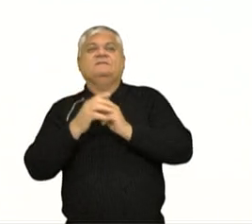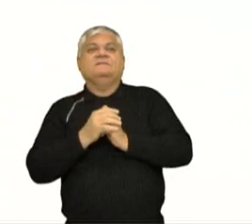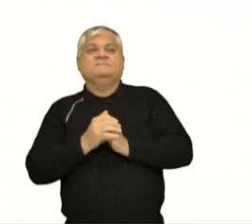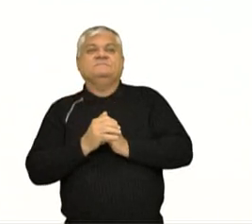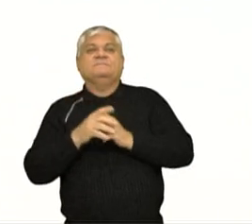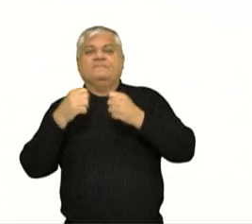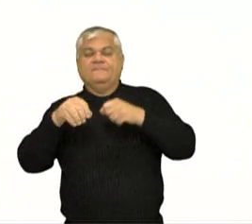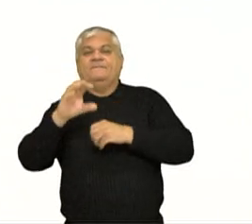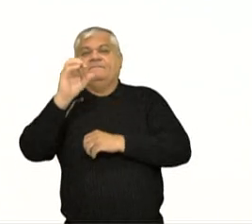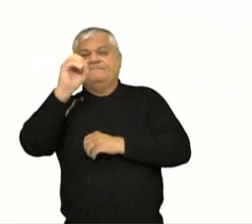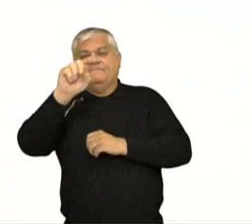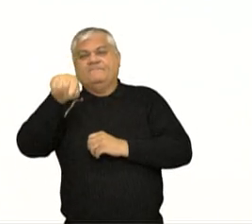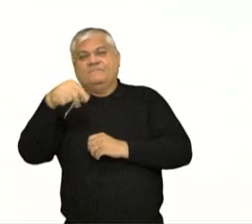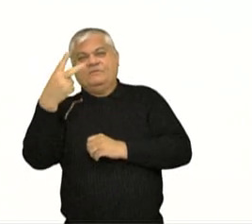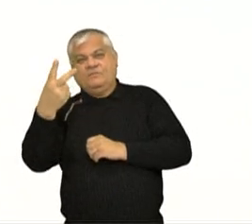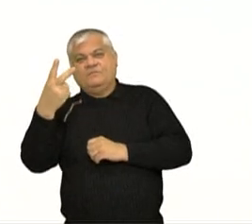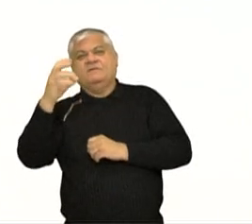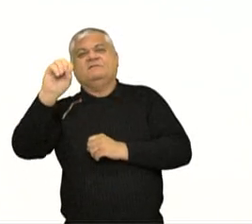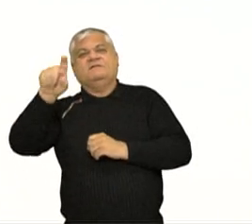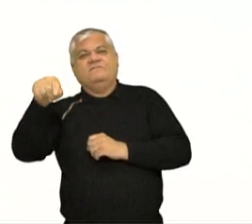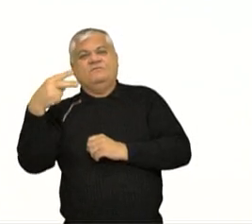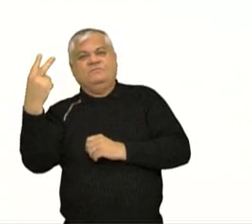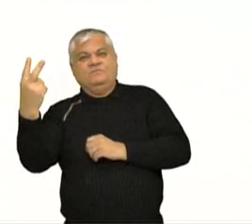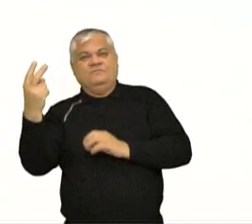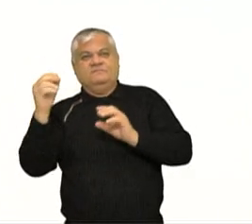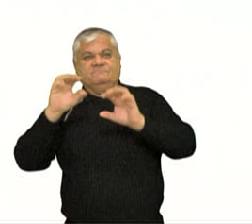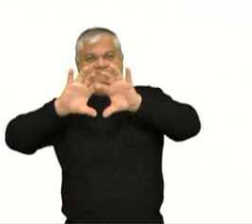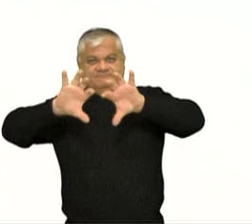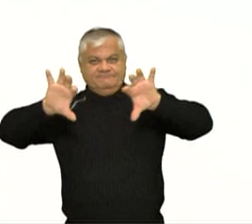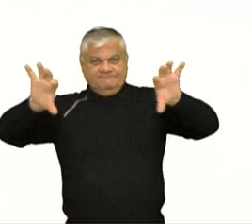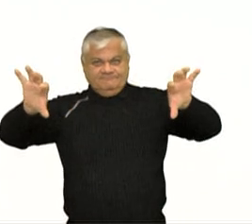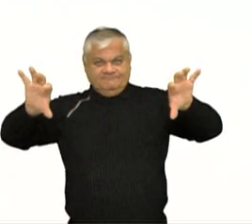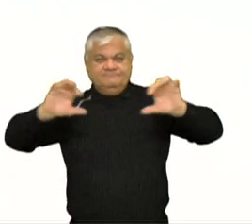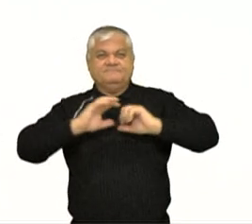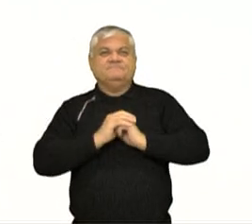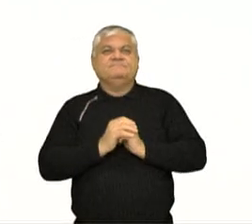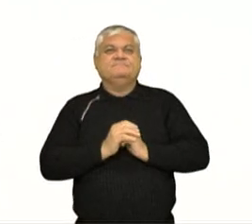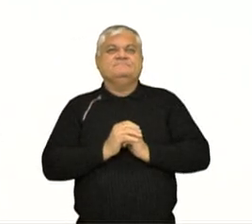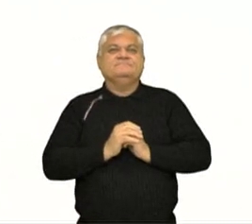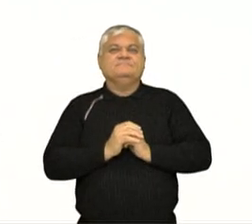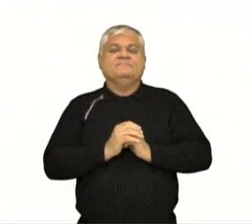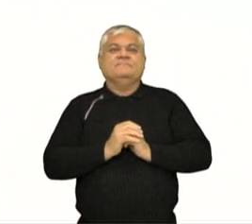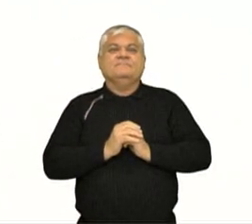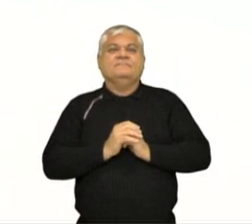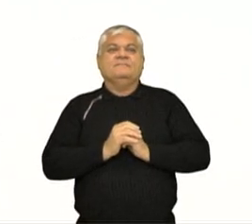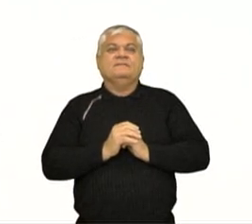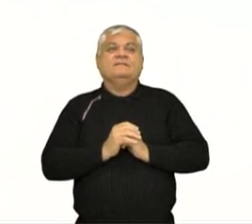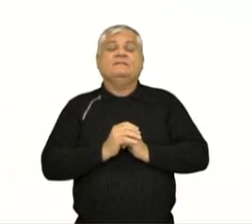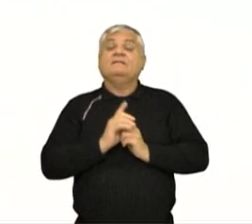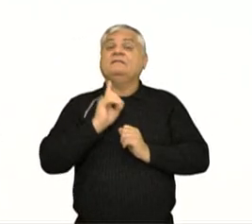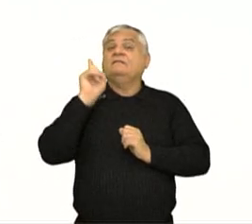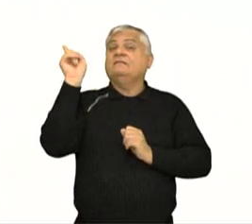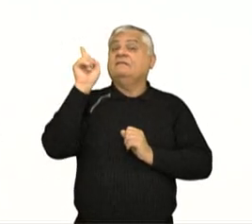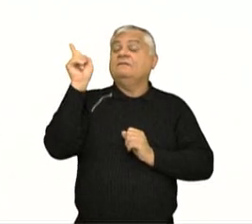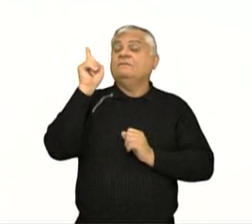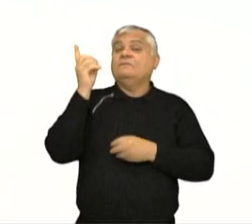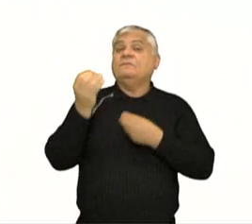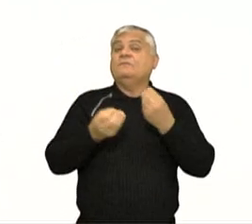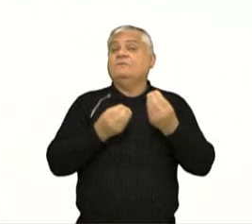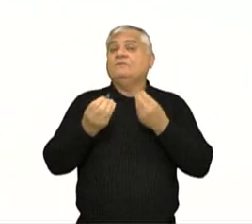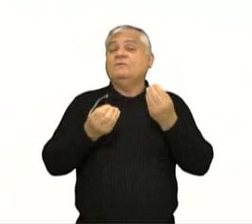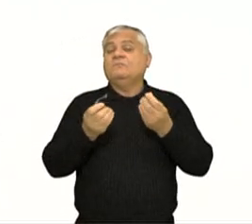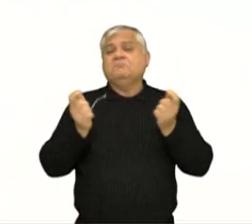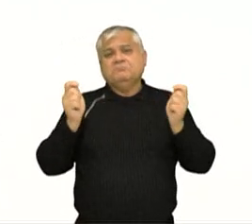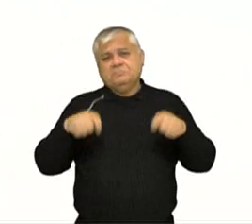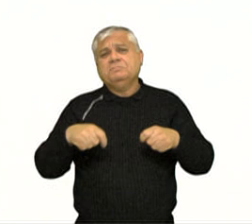Então, eu repeti 2 vezes, ok? Bom, nesse caso, eu poderia